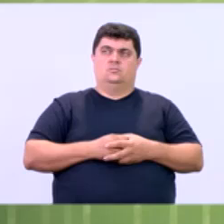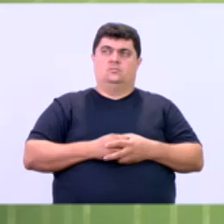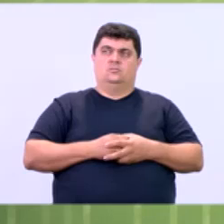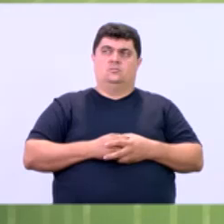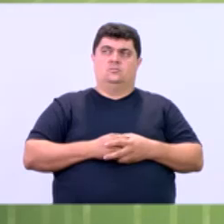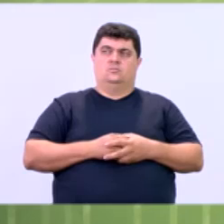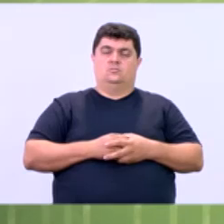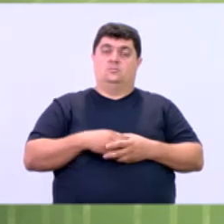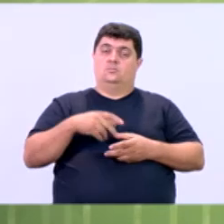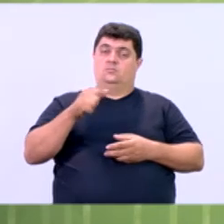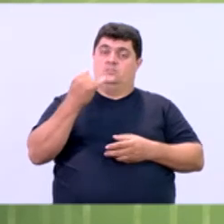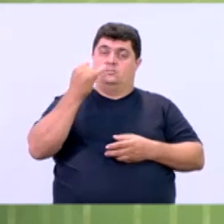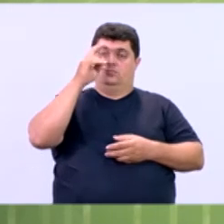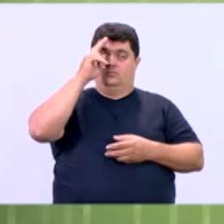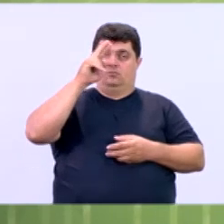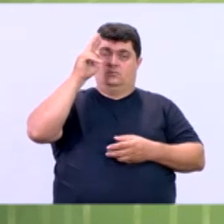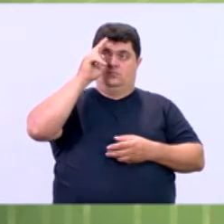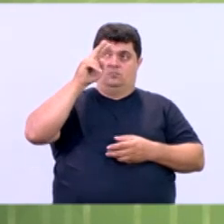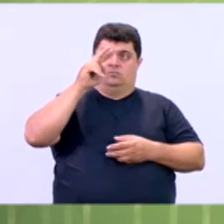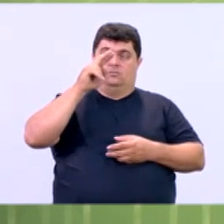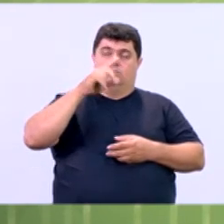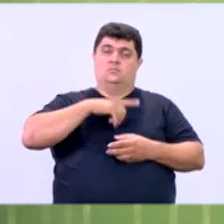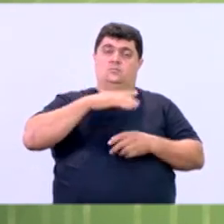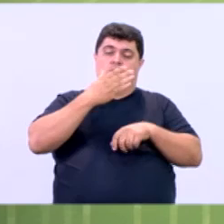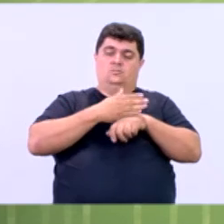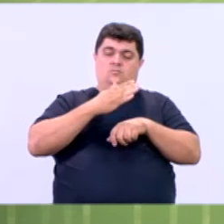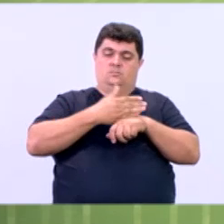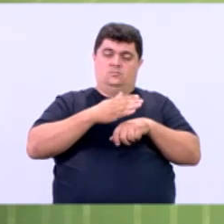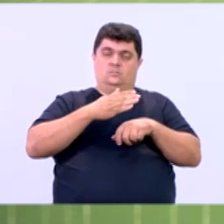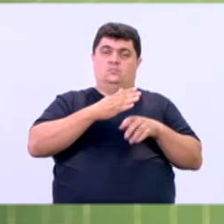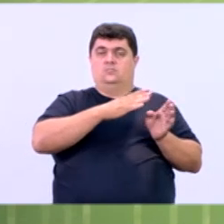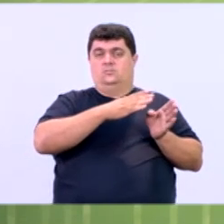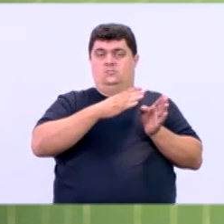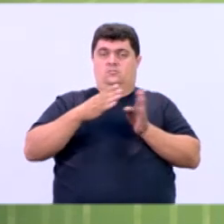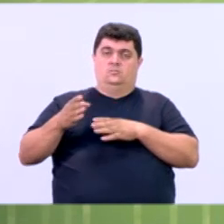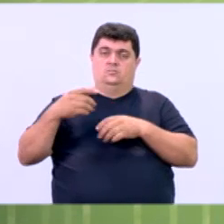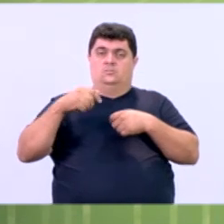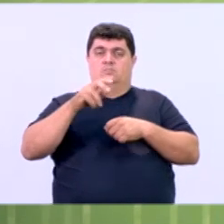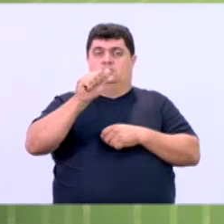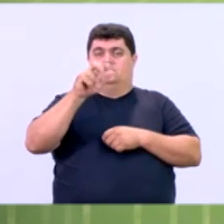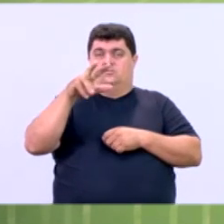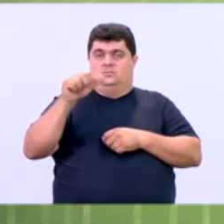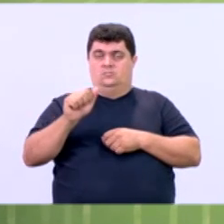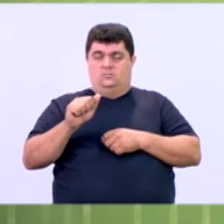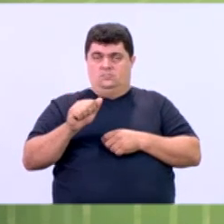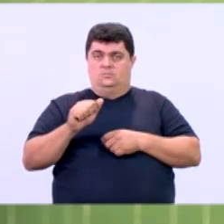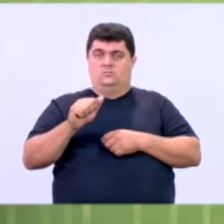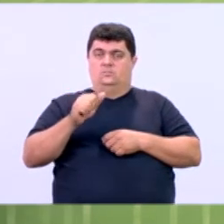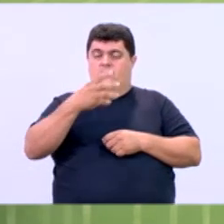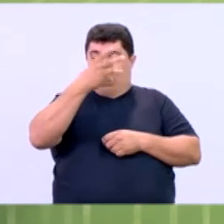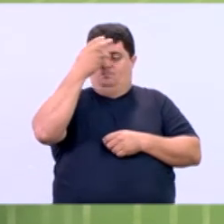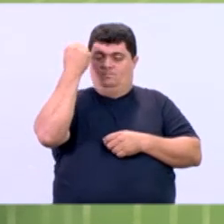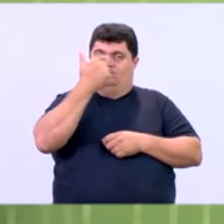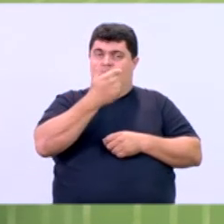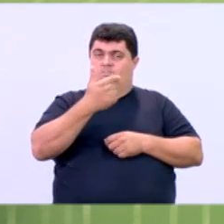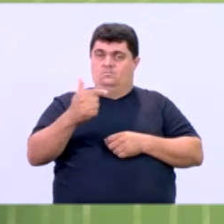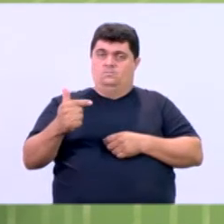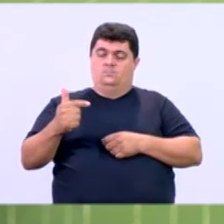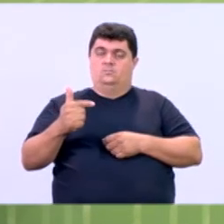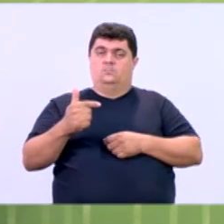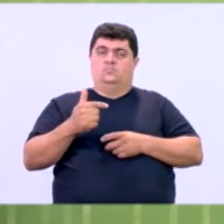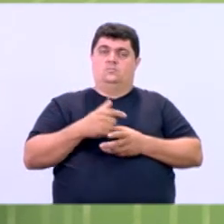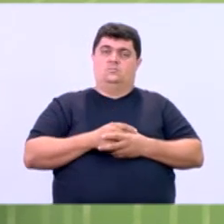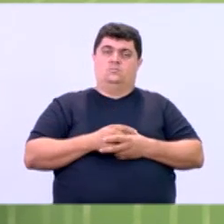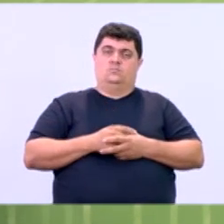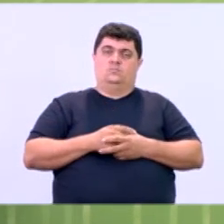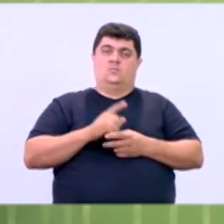Rafael. Lembrando que nós temos a atividade de percurso, de codificação. Não esqueçam dela, tá?